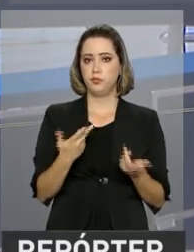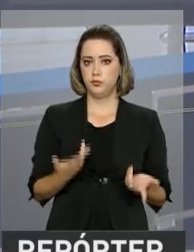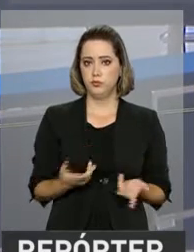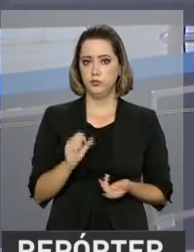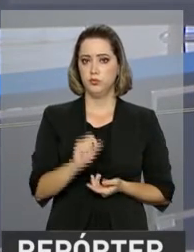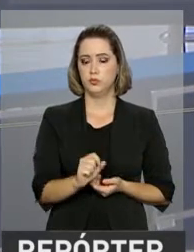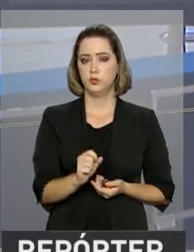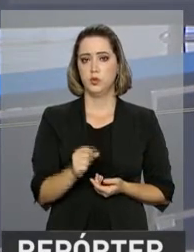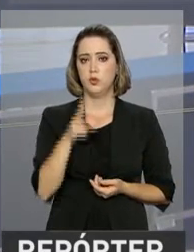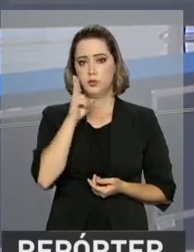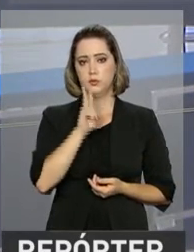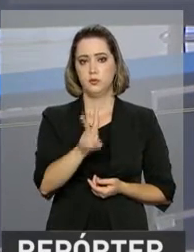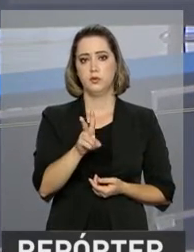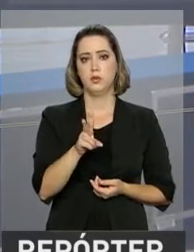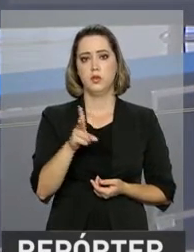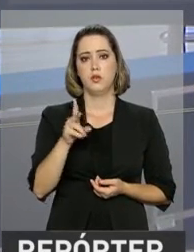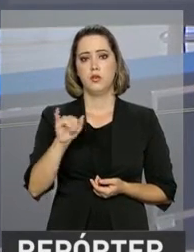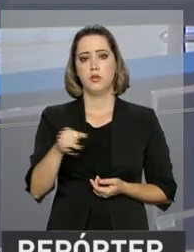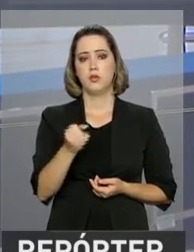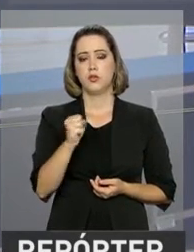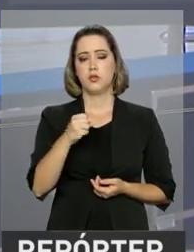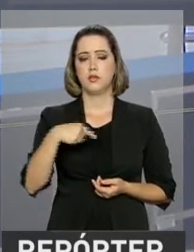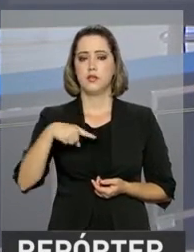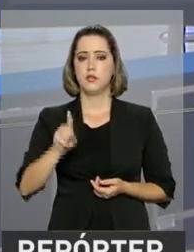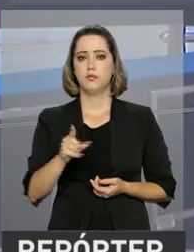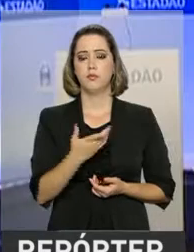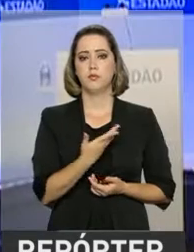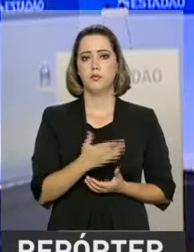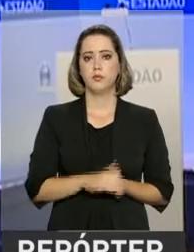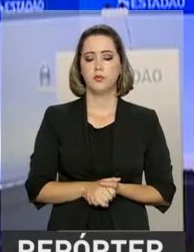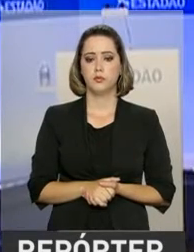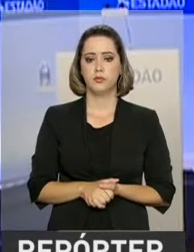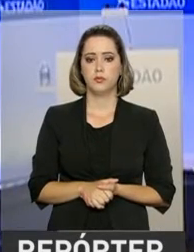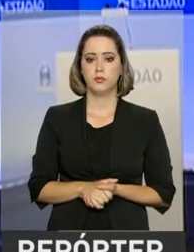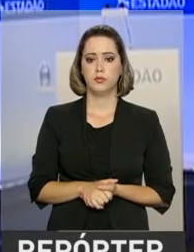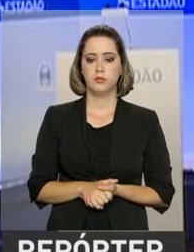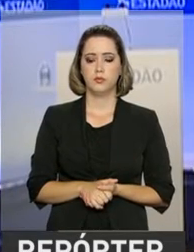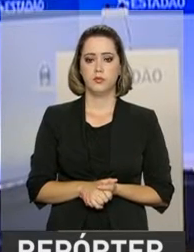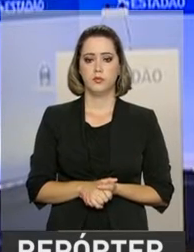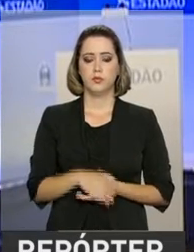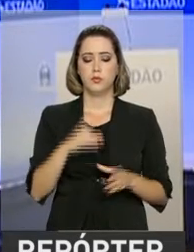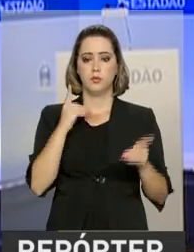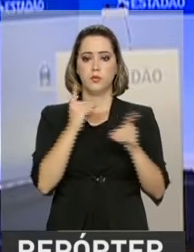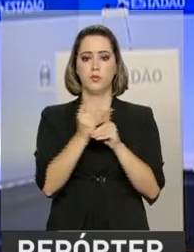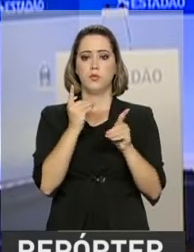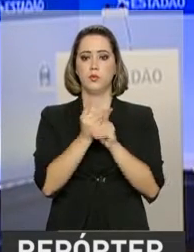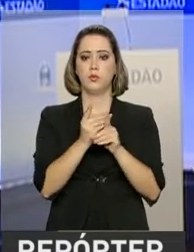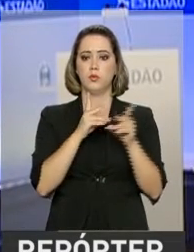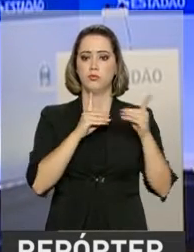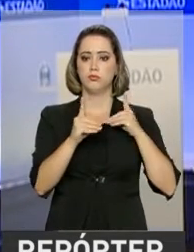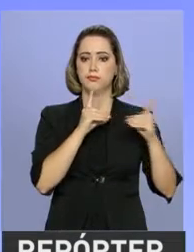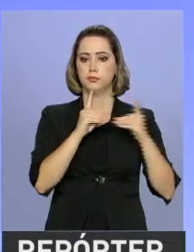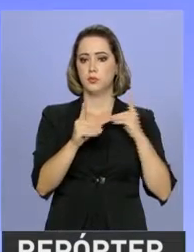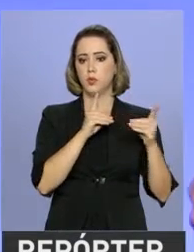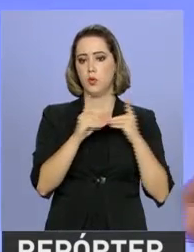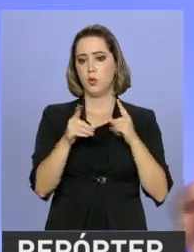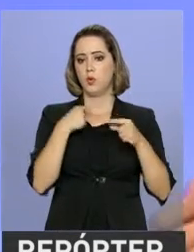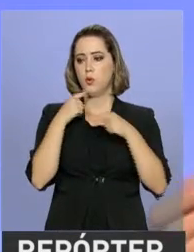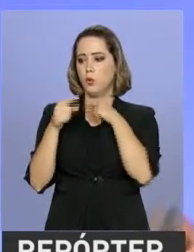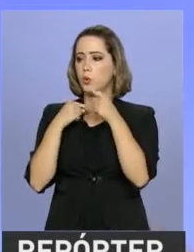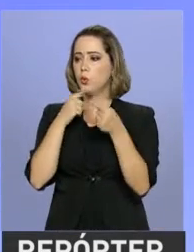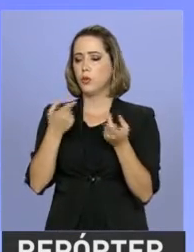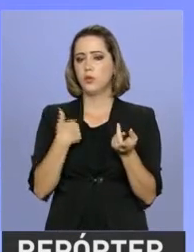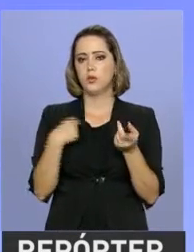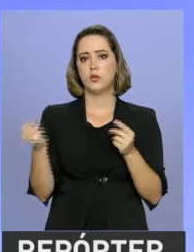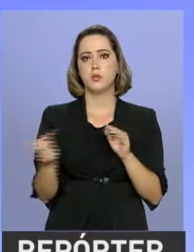acompanhou esse evento foi repórter josé luiz filho o encontro para debater e tirar dúvidas sobre a reforma da